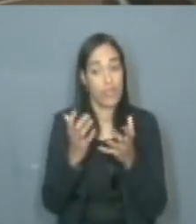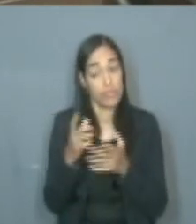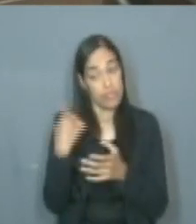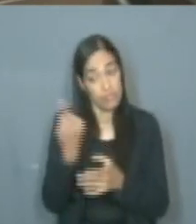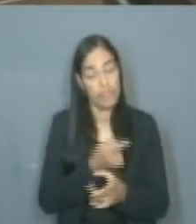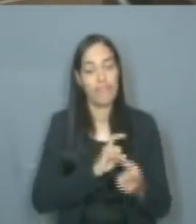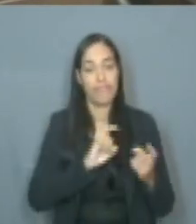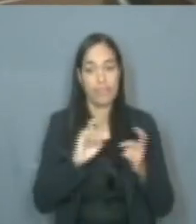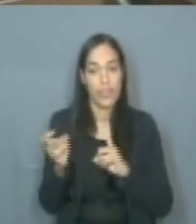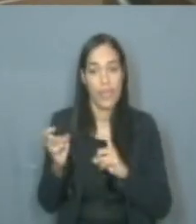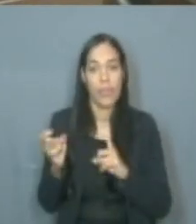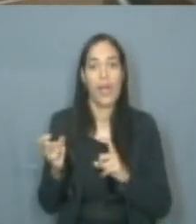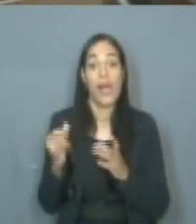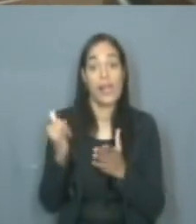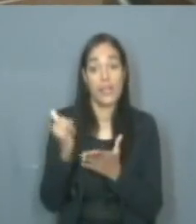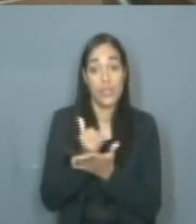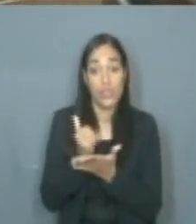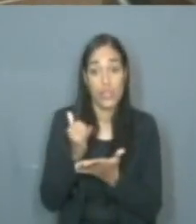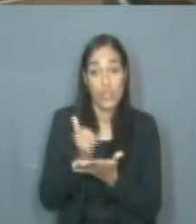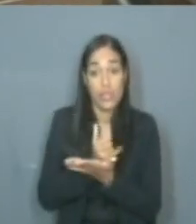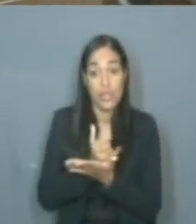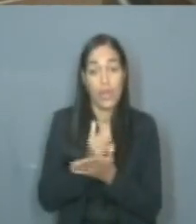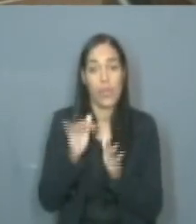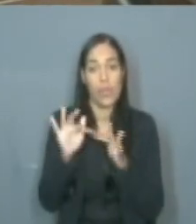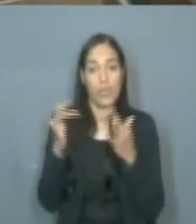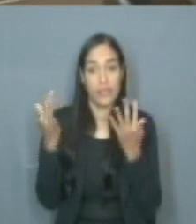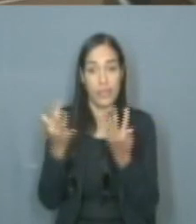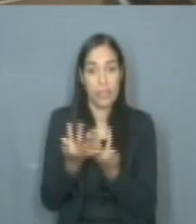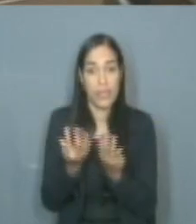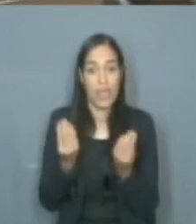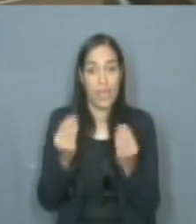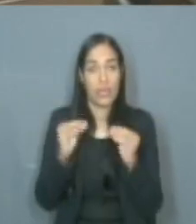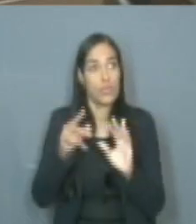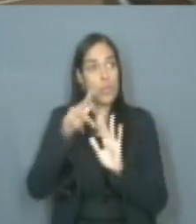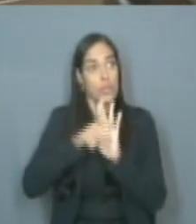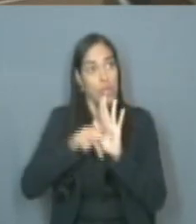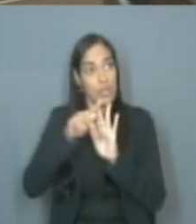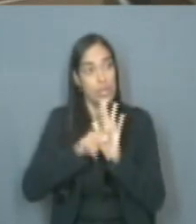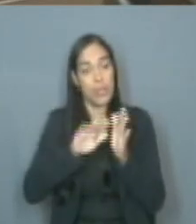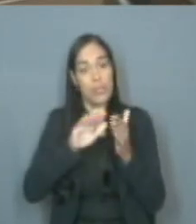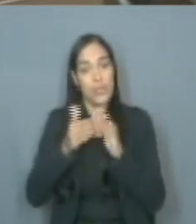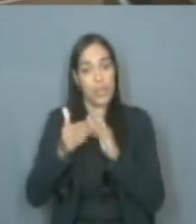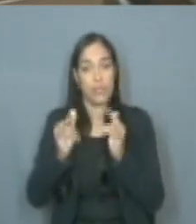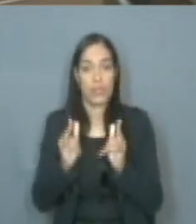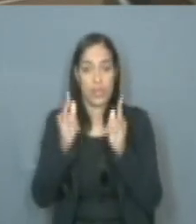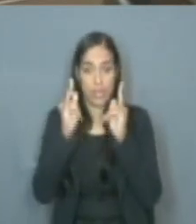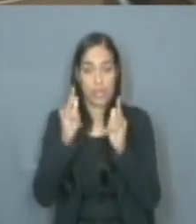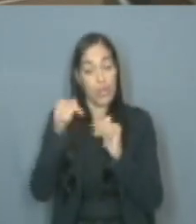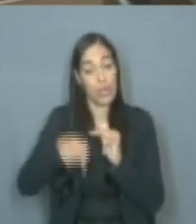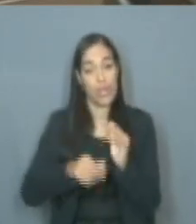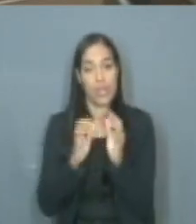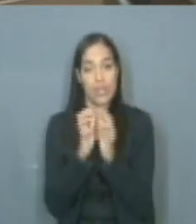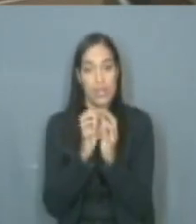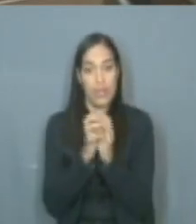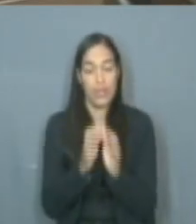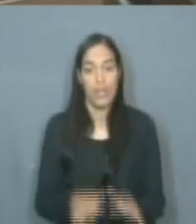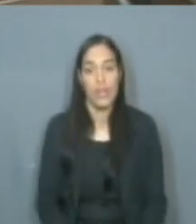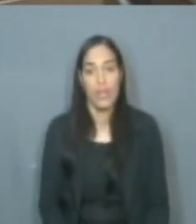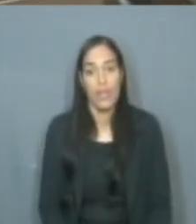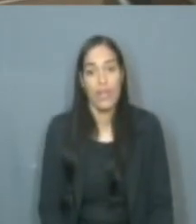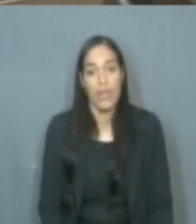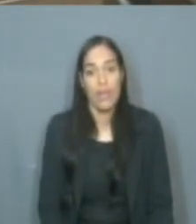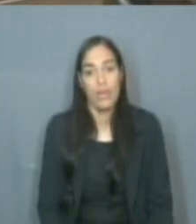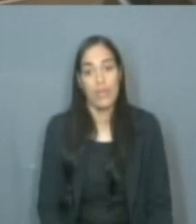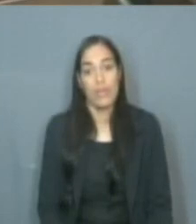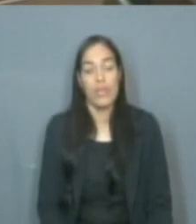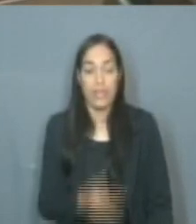debater. A inscrição como entidade familiar nos programas de habitação popular no âmbito do município do Recife. E aí a gente se volta,